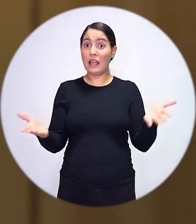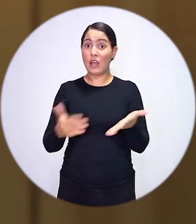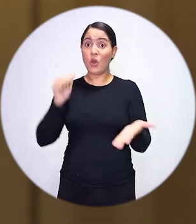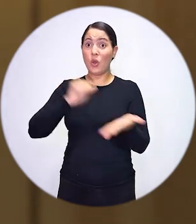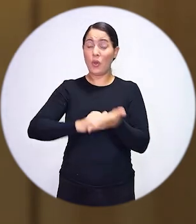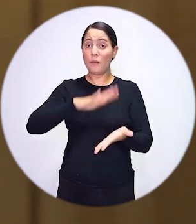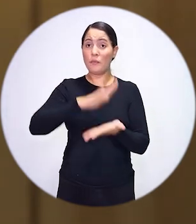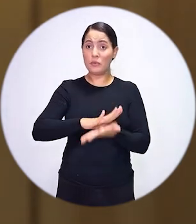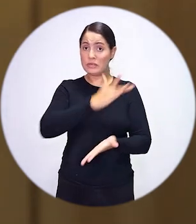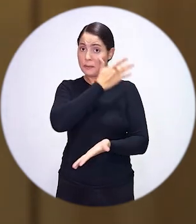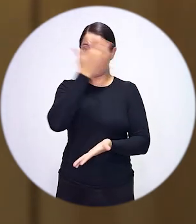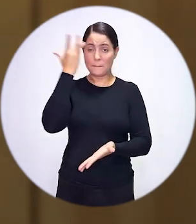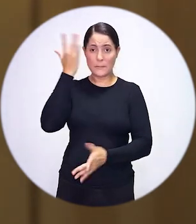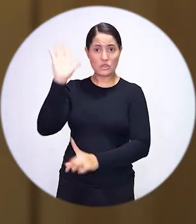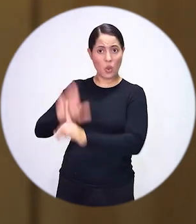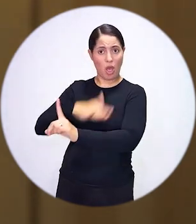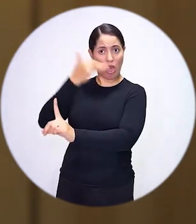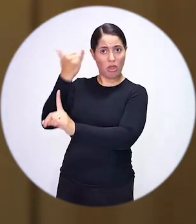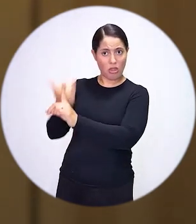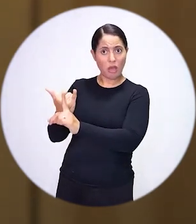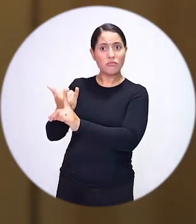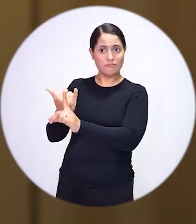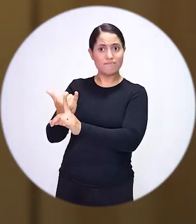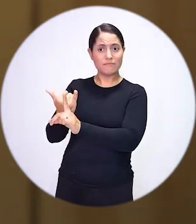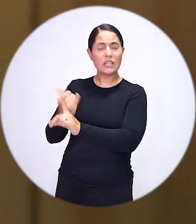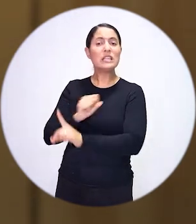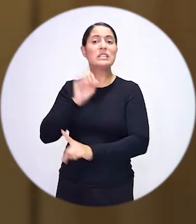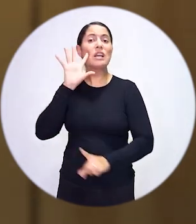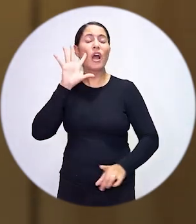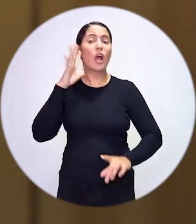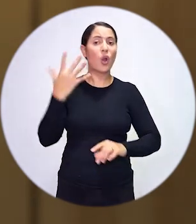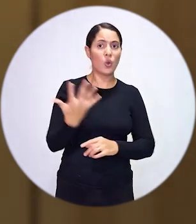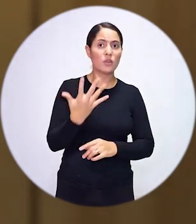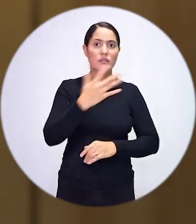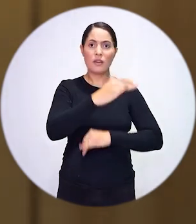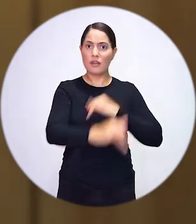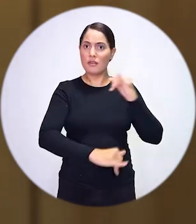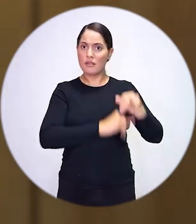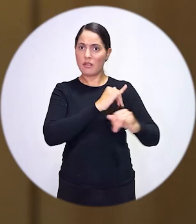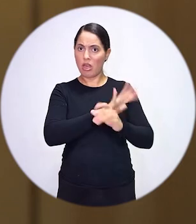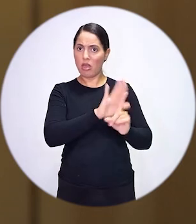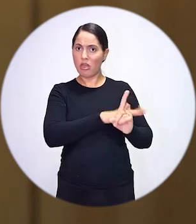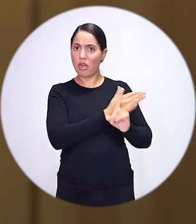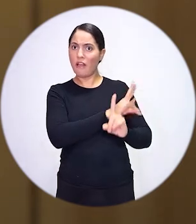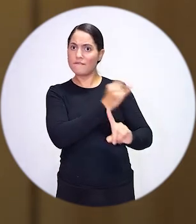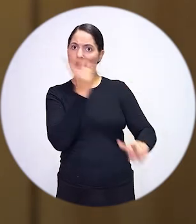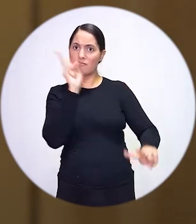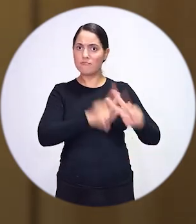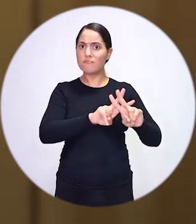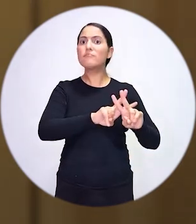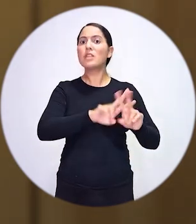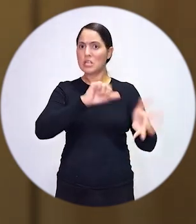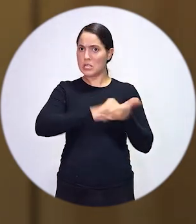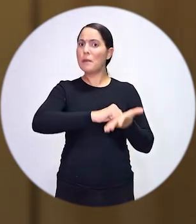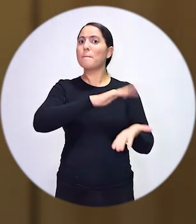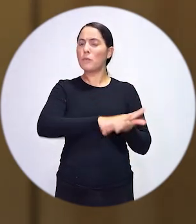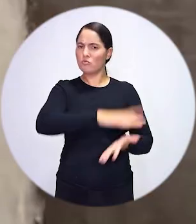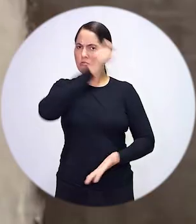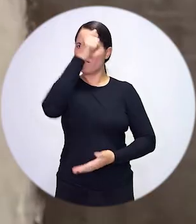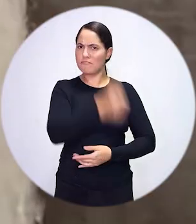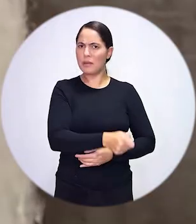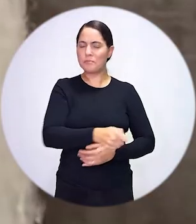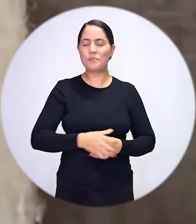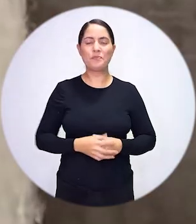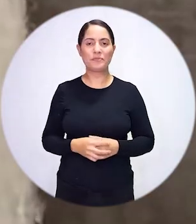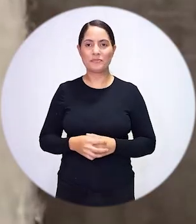a legislação prevê multa para quem cometer bullying e reclusão e multa para quem cometer o mesmo crime por meios virtuais.